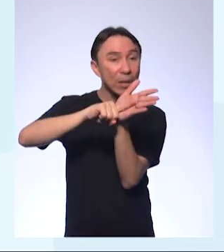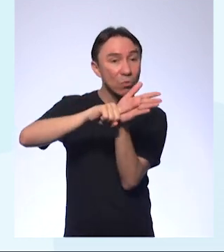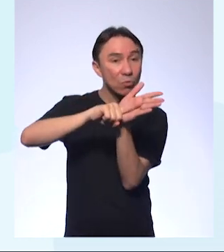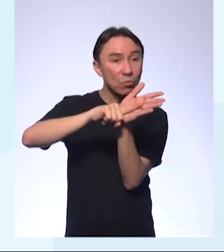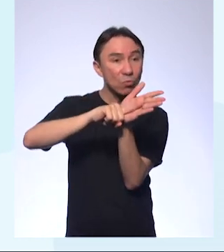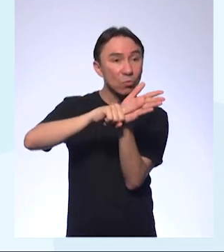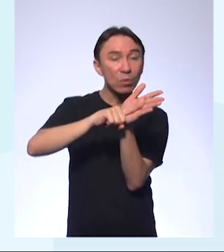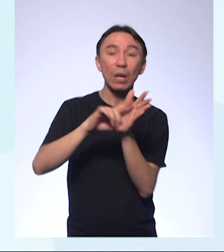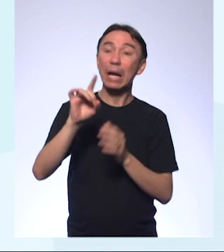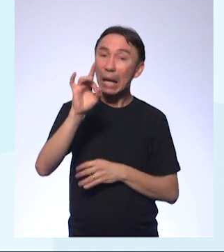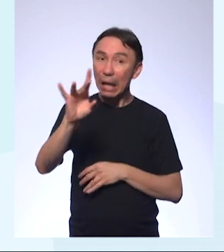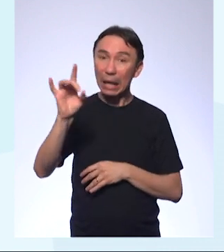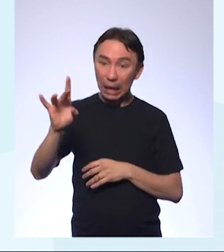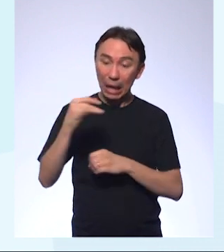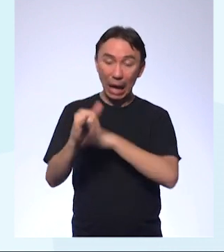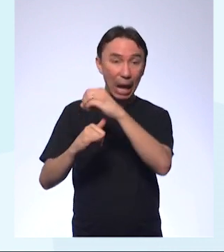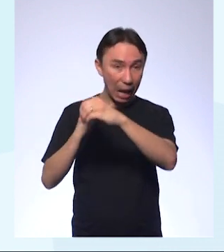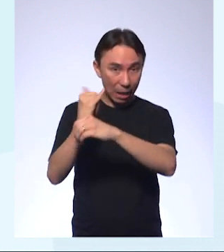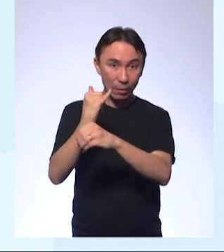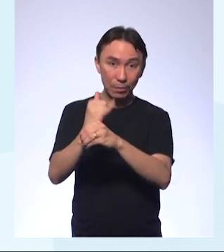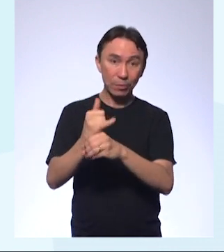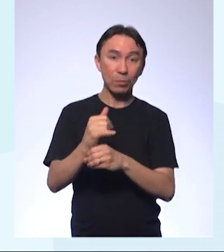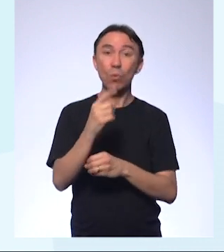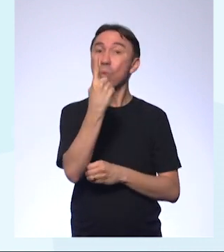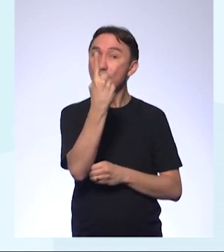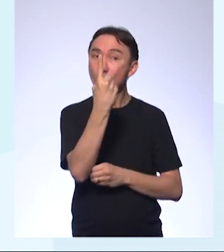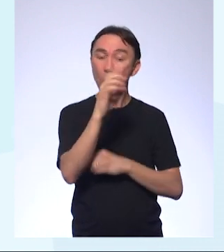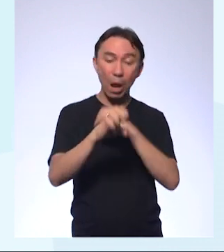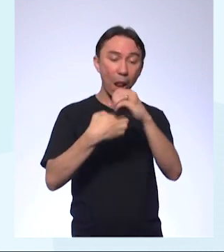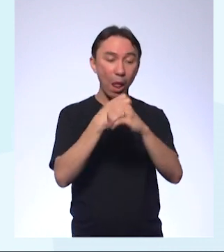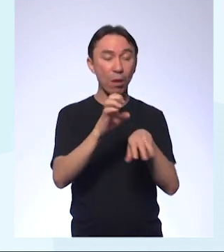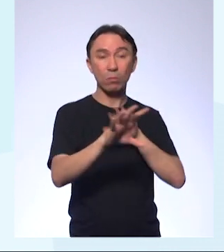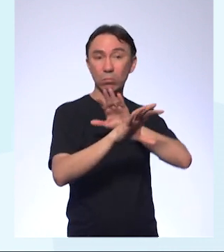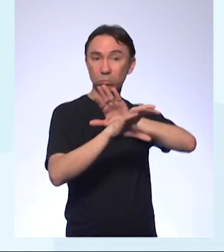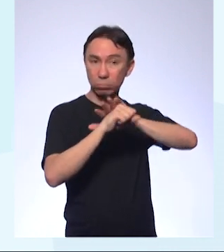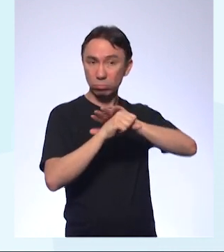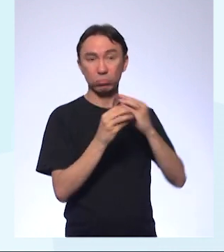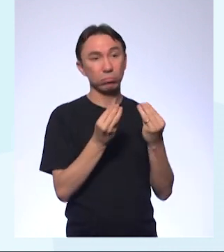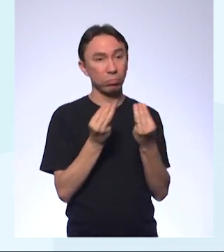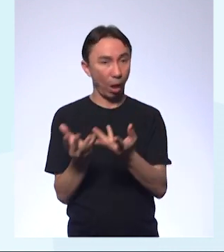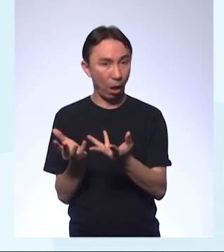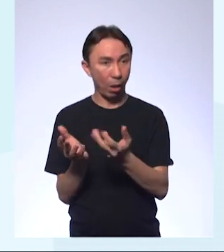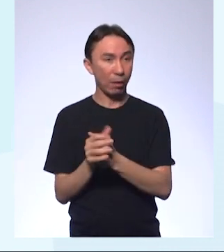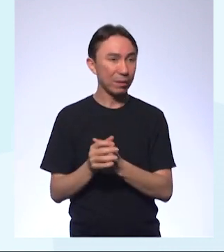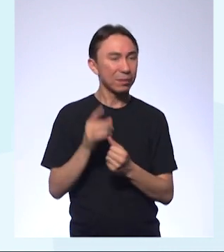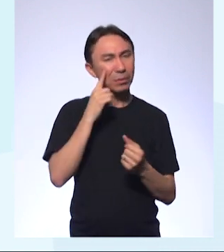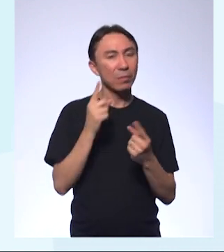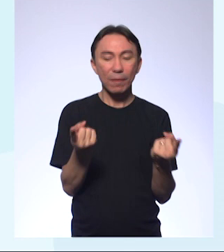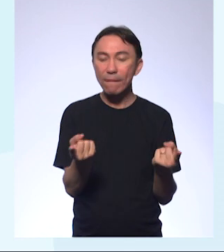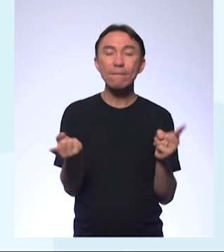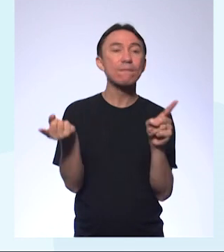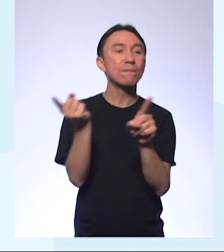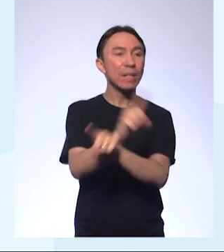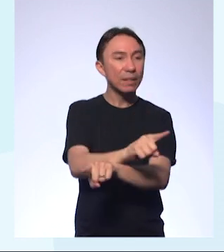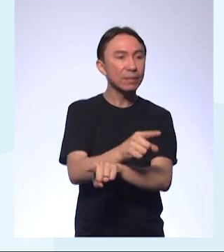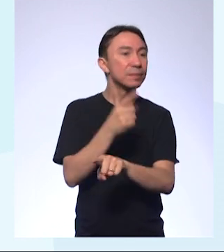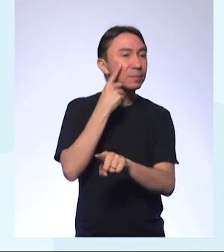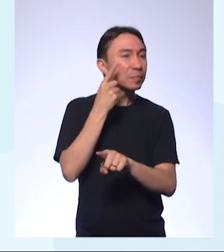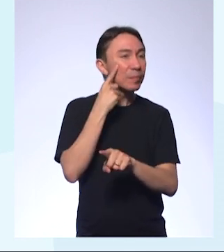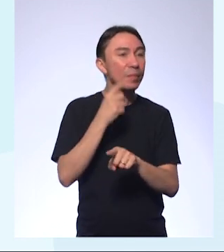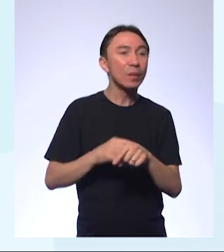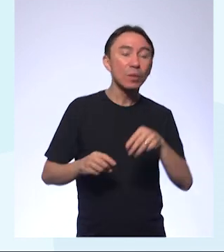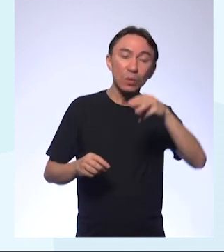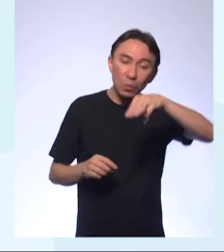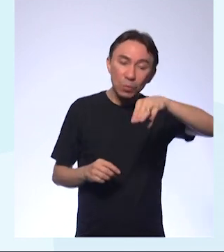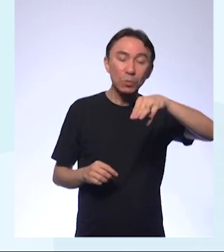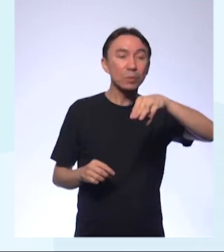elétron. Então, eu vou fazer o quê? Eu vou inverter. A valênciazinha lá, o 2+ do magnésio, vai virar